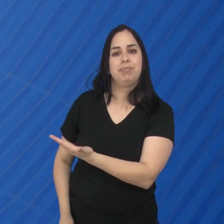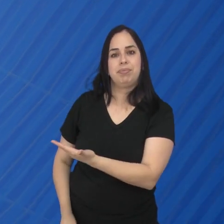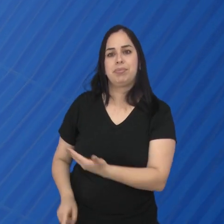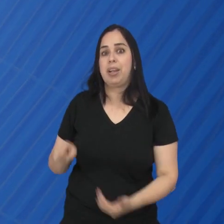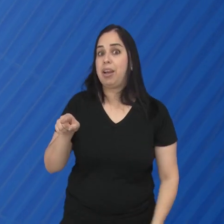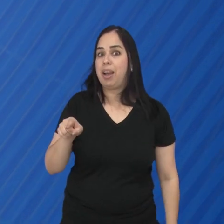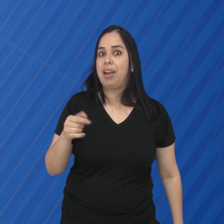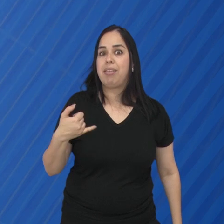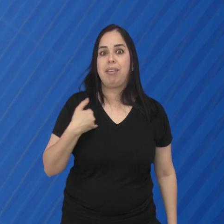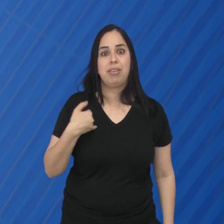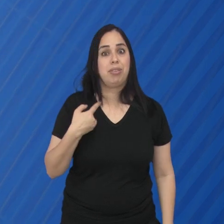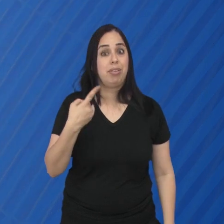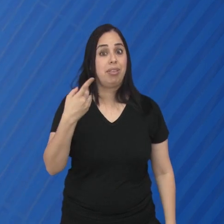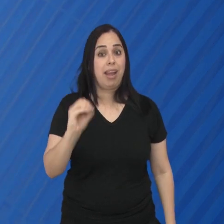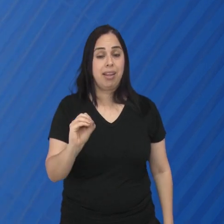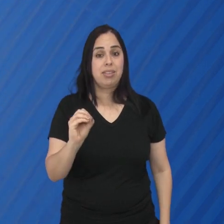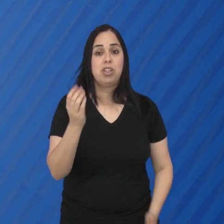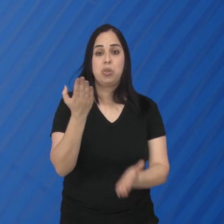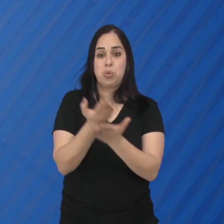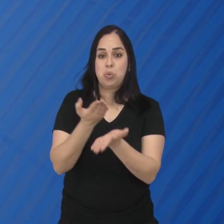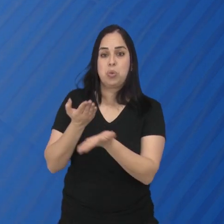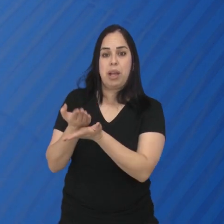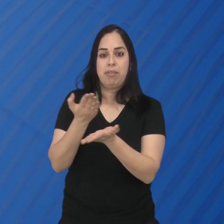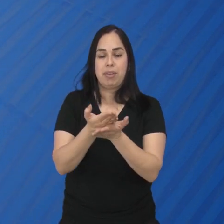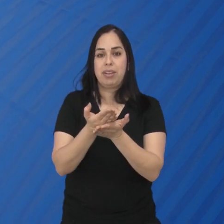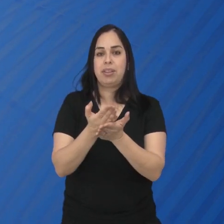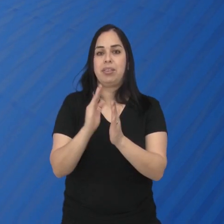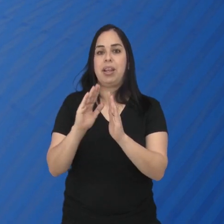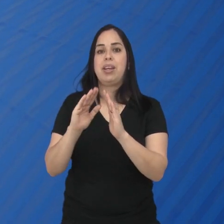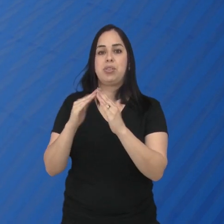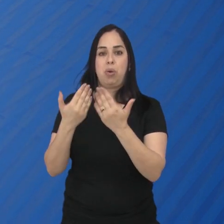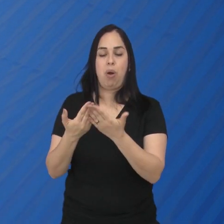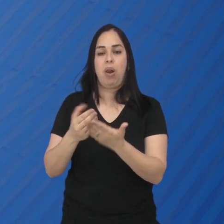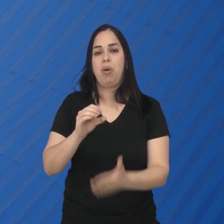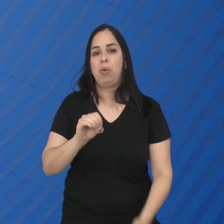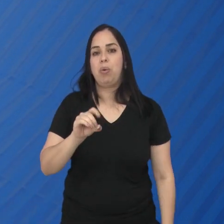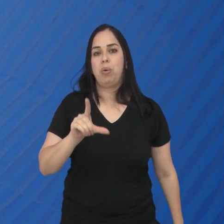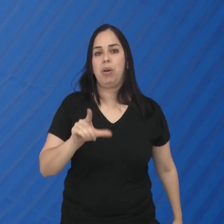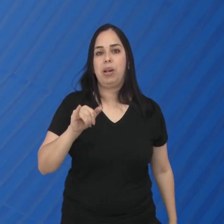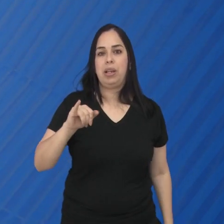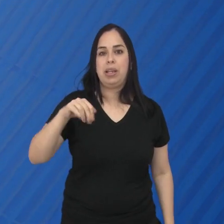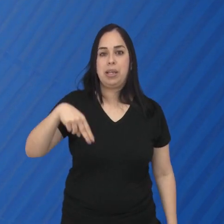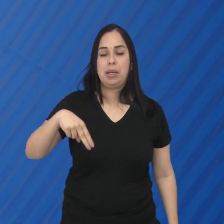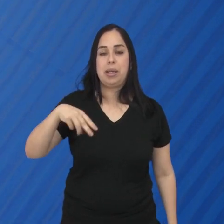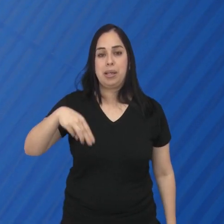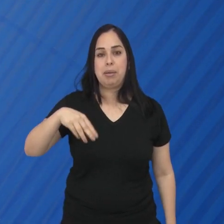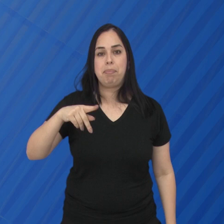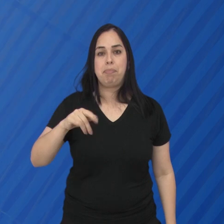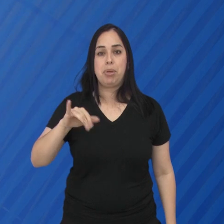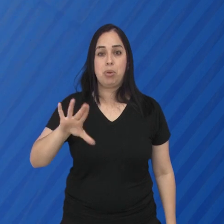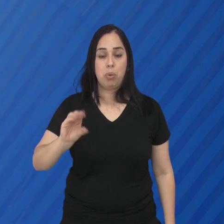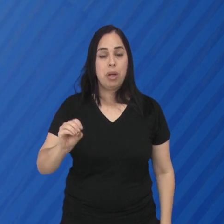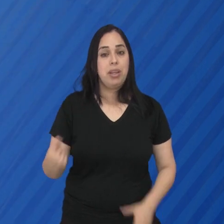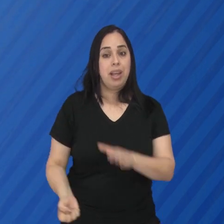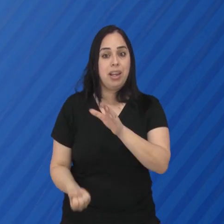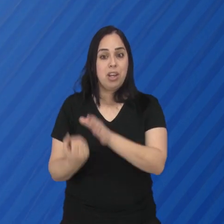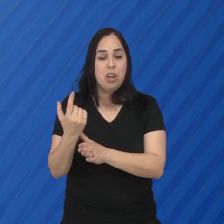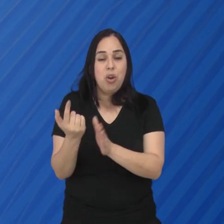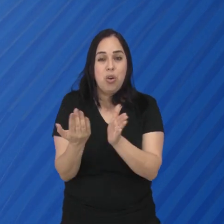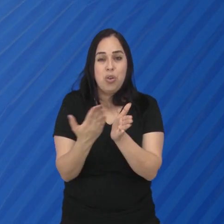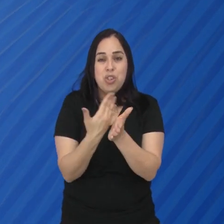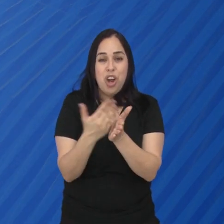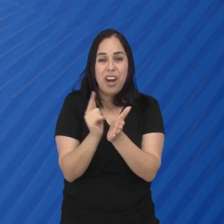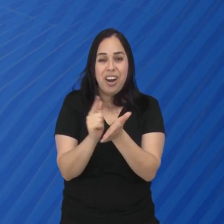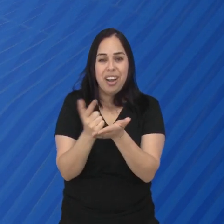Ele tinha por volta de 10 anos de idade, estudava na escola Olímpio Catão, que fica aqui no centro da cidade, e na época criou